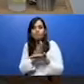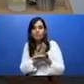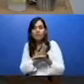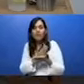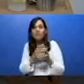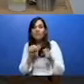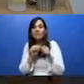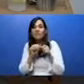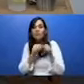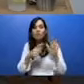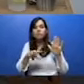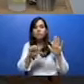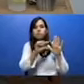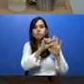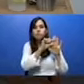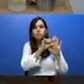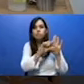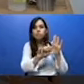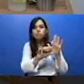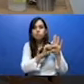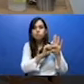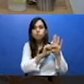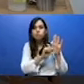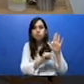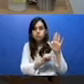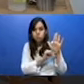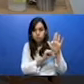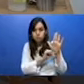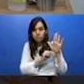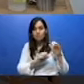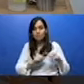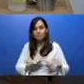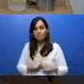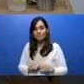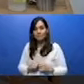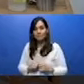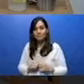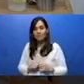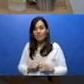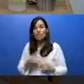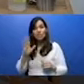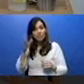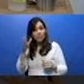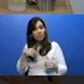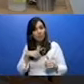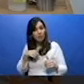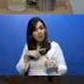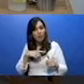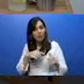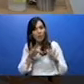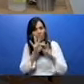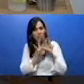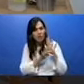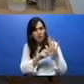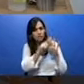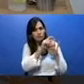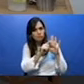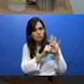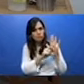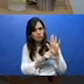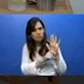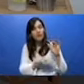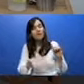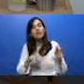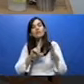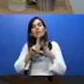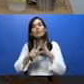do texto. Nós já trouxemos para vocês esses trechos do texto montado, tá? E depois nós temos um